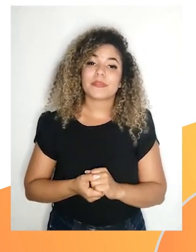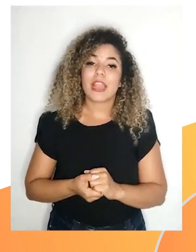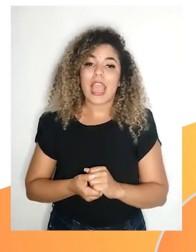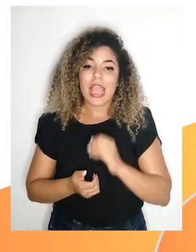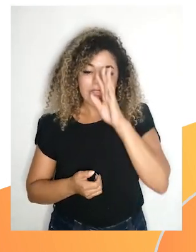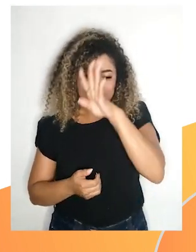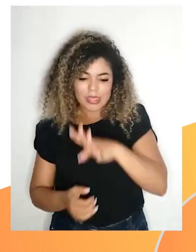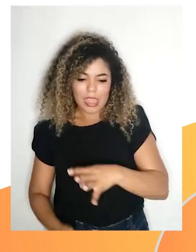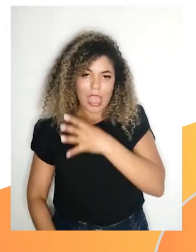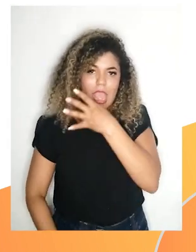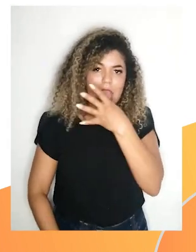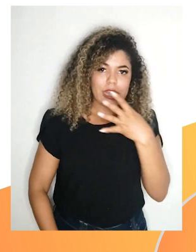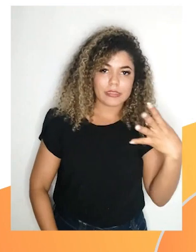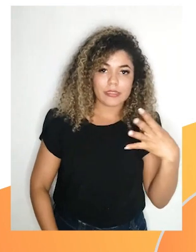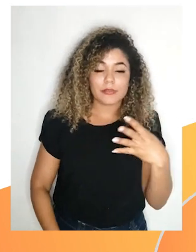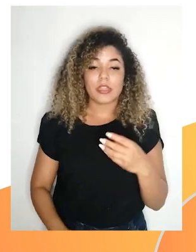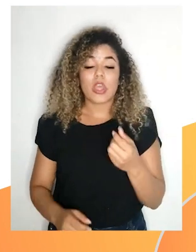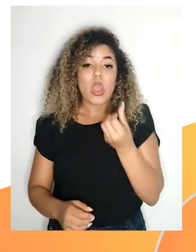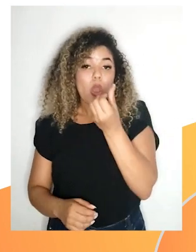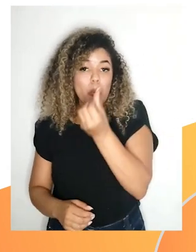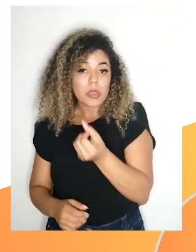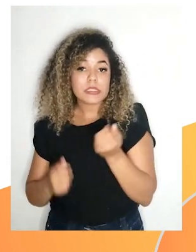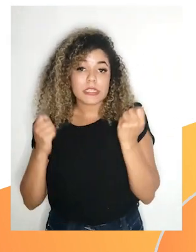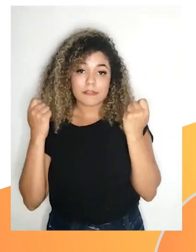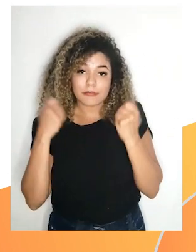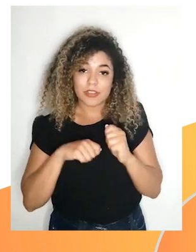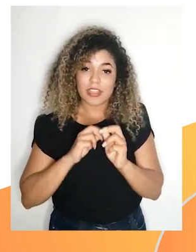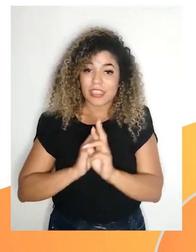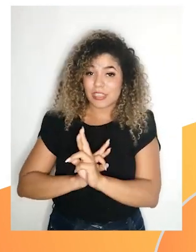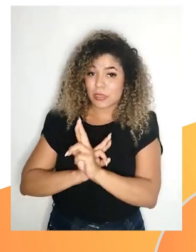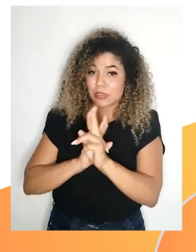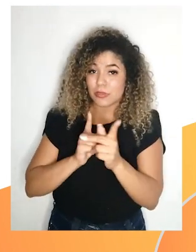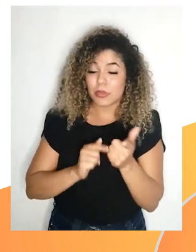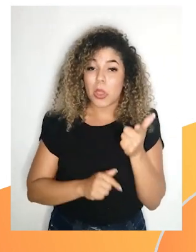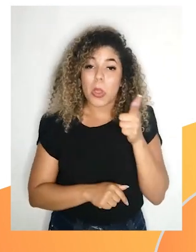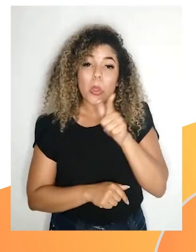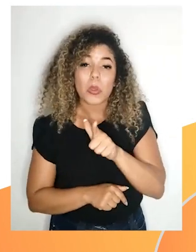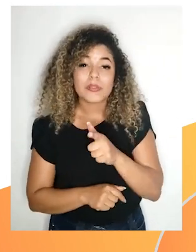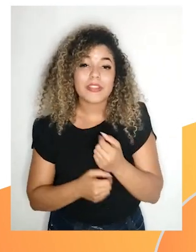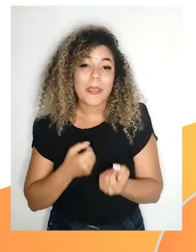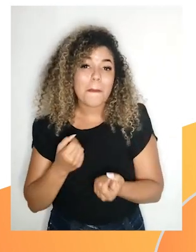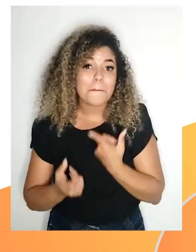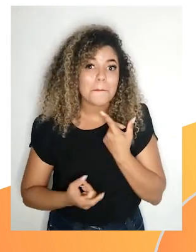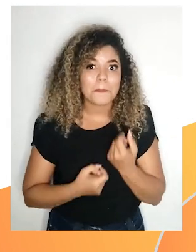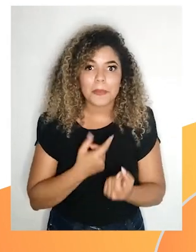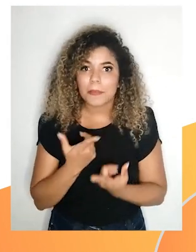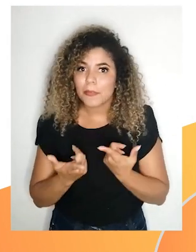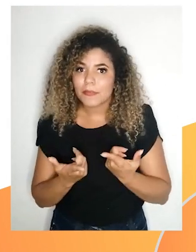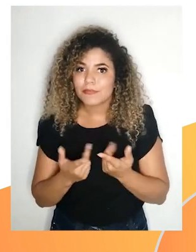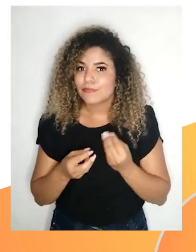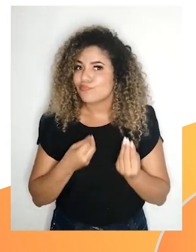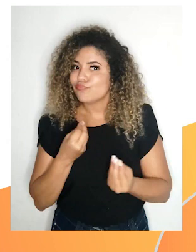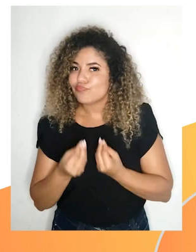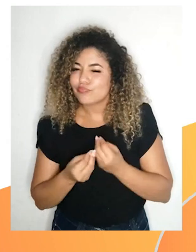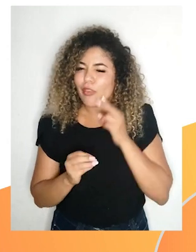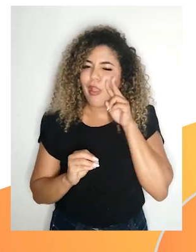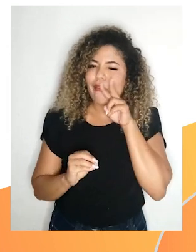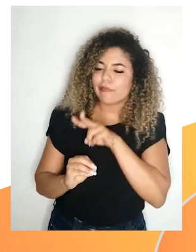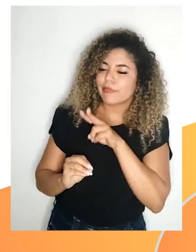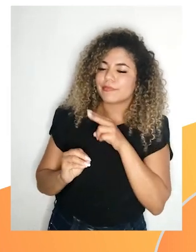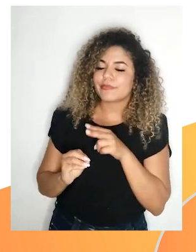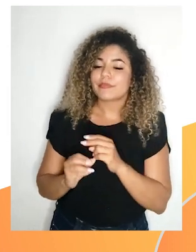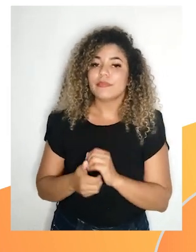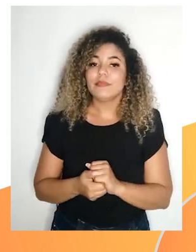tabela abaixo com as 6 possibilidades diferentes de se ganhar uma pipoca. Olha só, vamos olhar